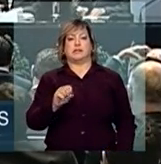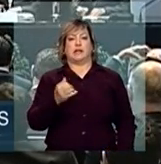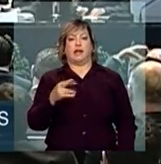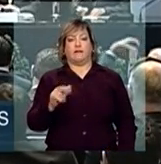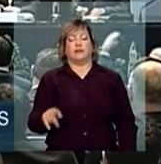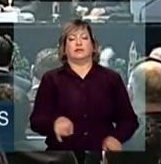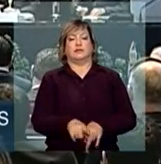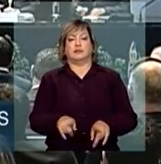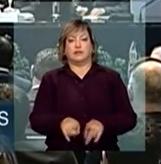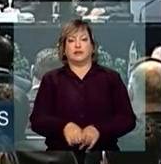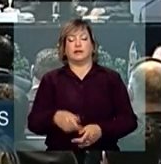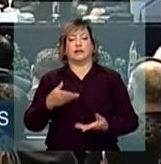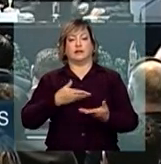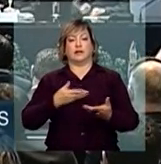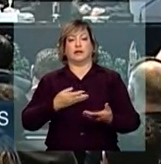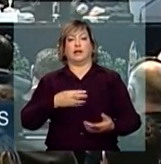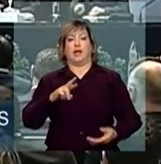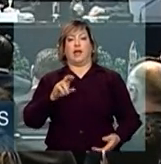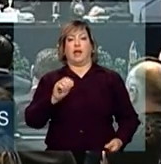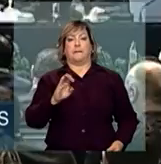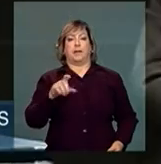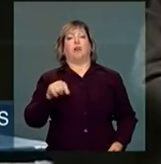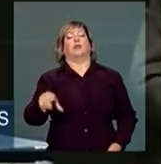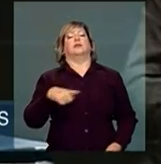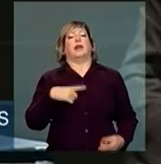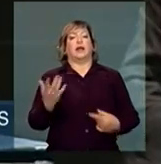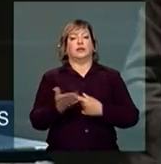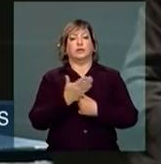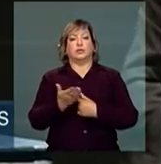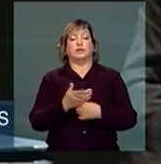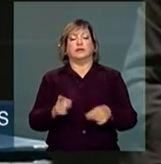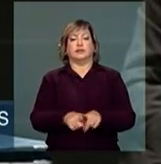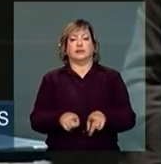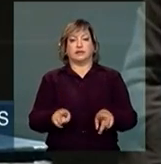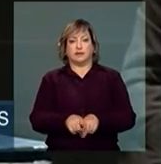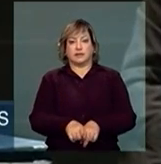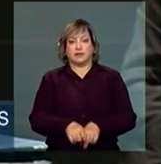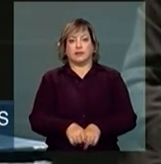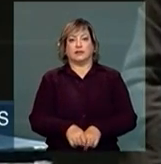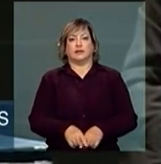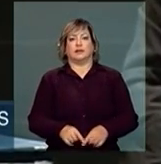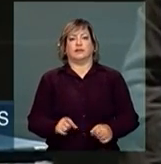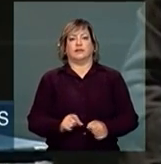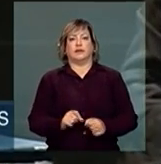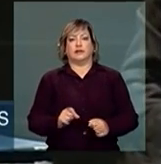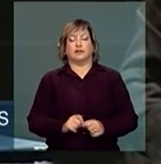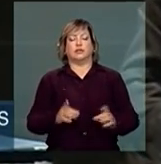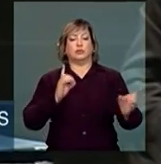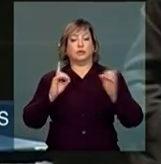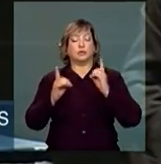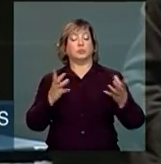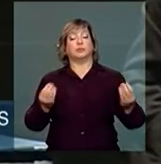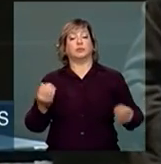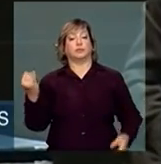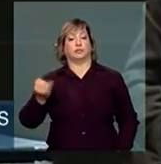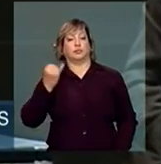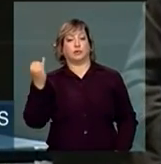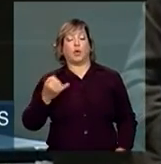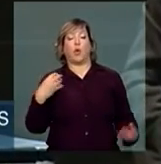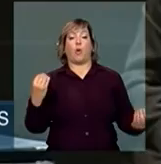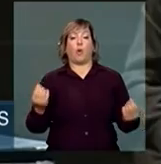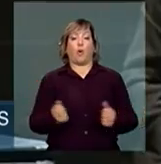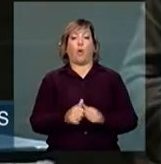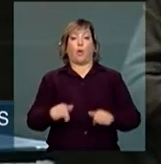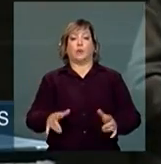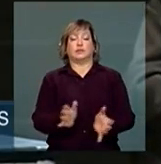amigo Rabelo, que nos auxiliou, manteve e travou uma discussão muito importante com o